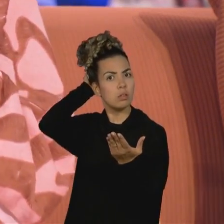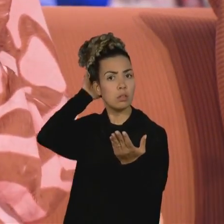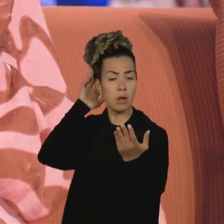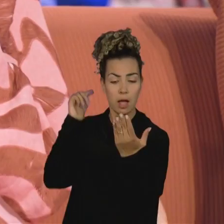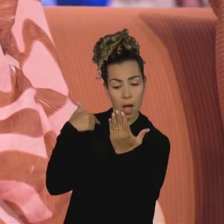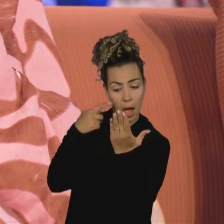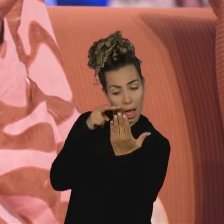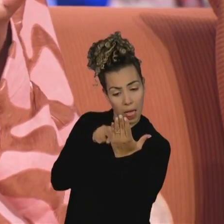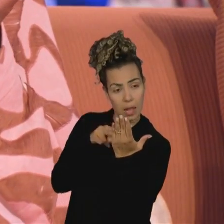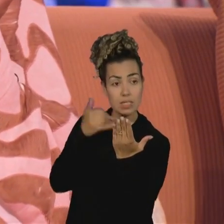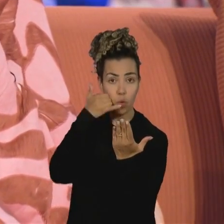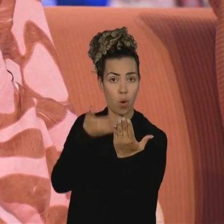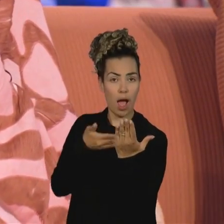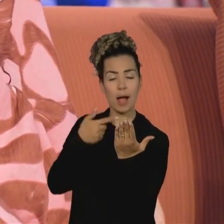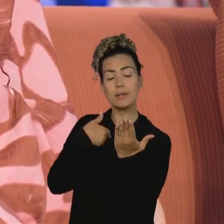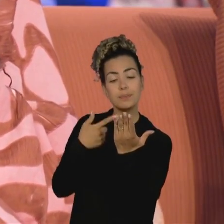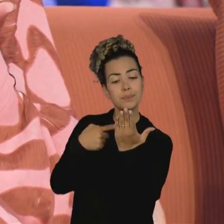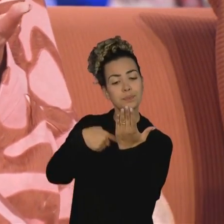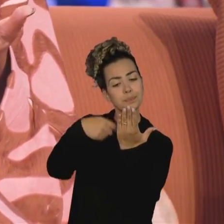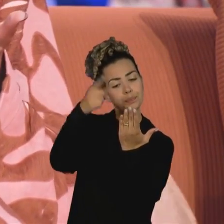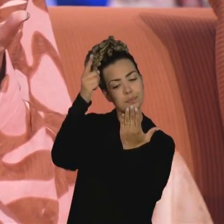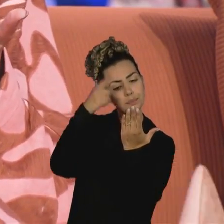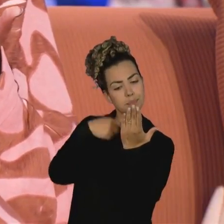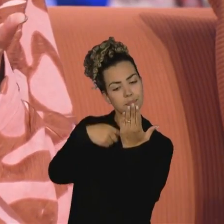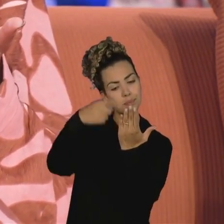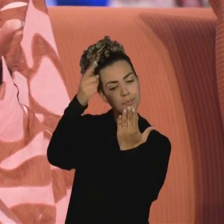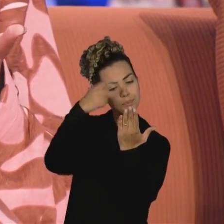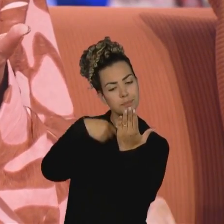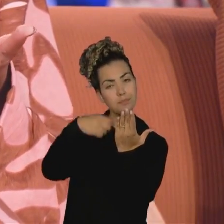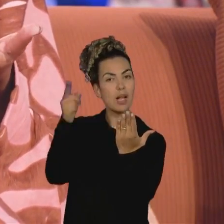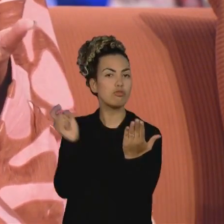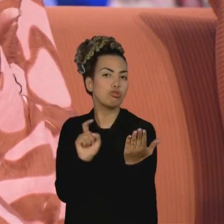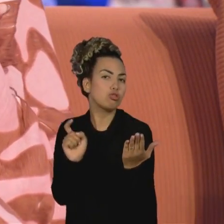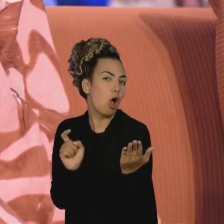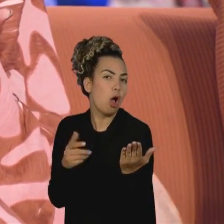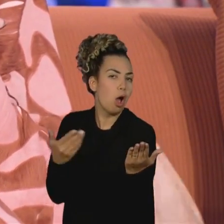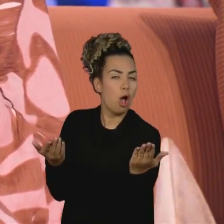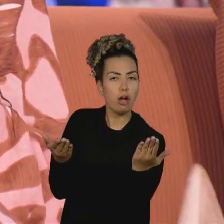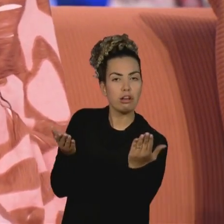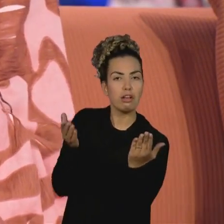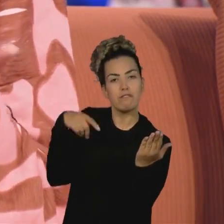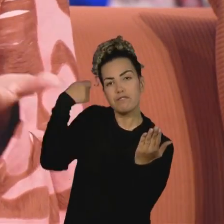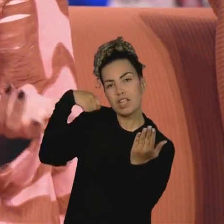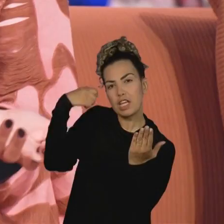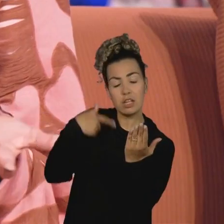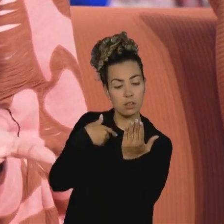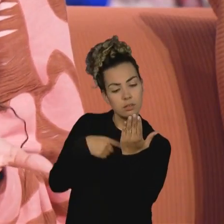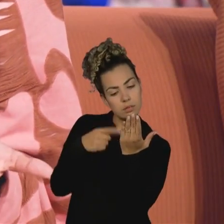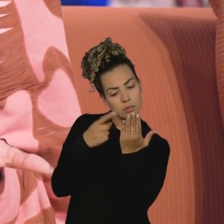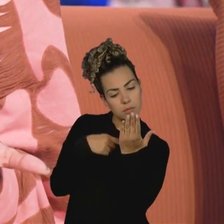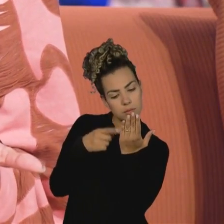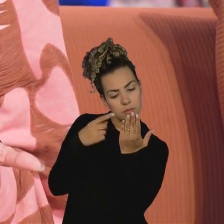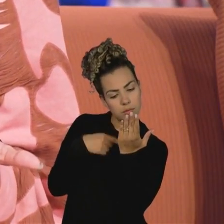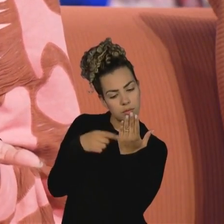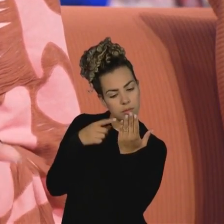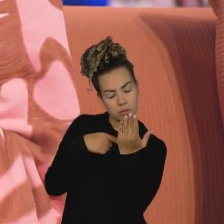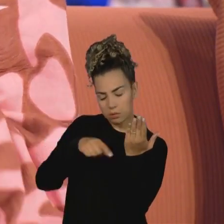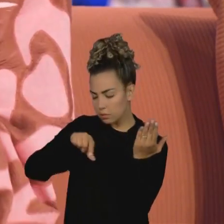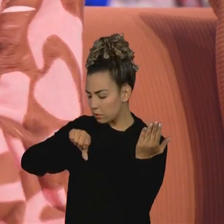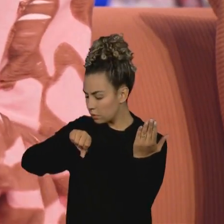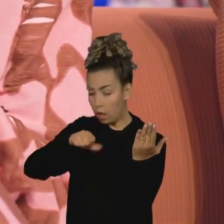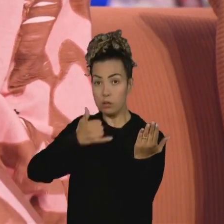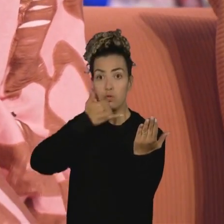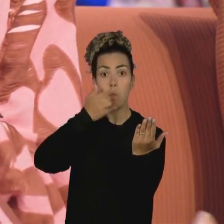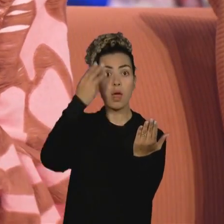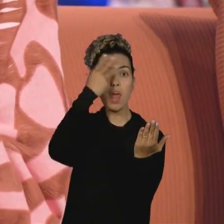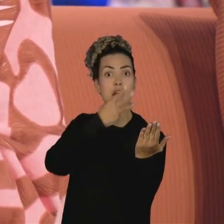lá, girou um Reels, um TikTok, alguma coisa. Quando você vai ver, você está ali há 3 horas. Mas o que